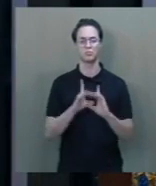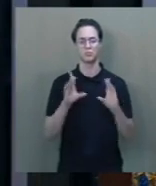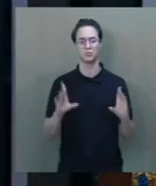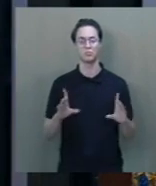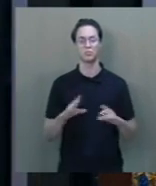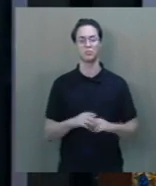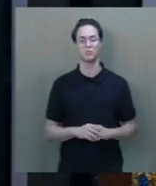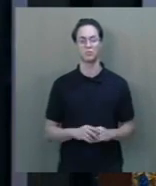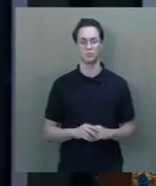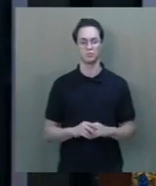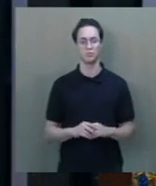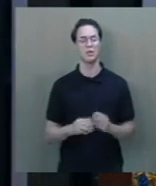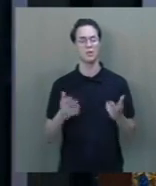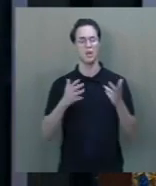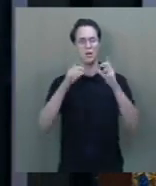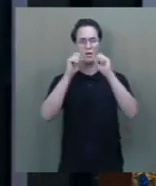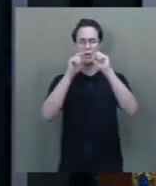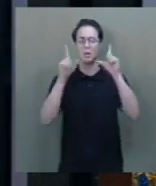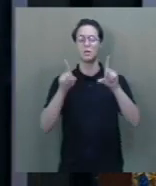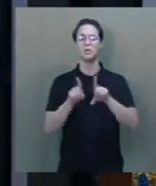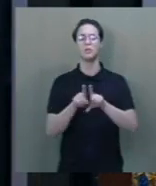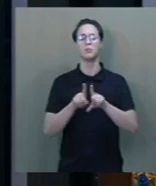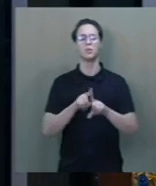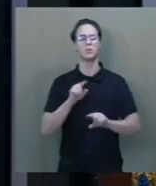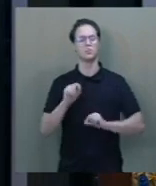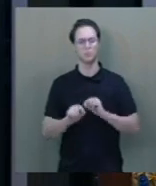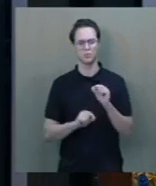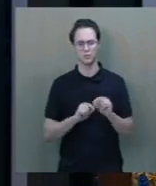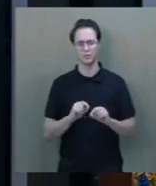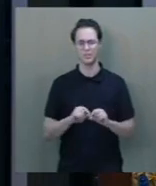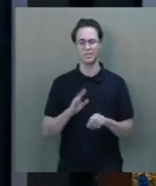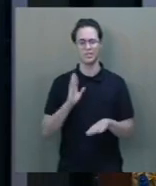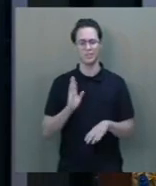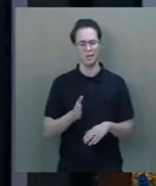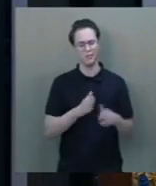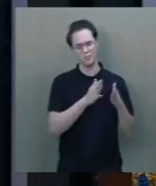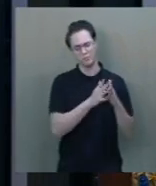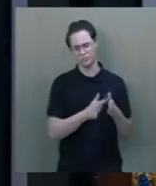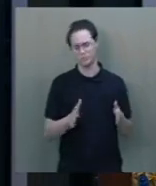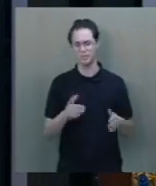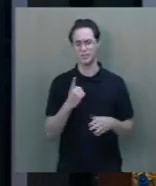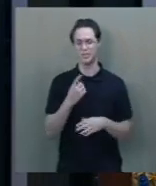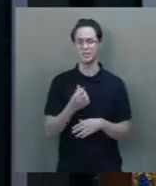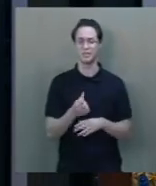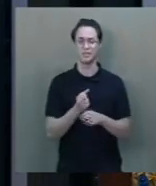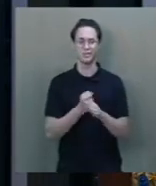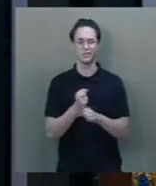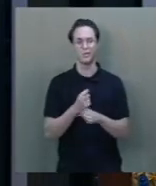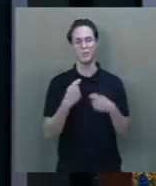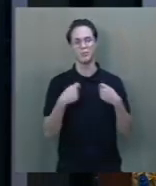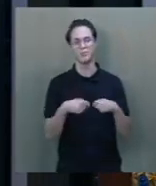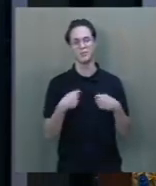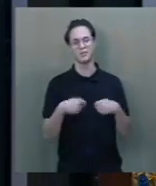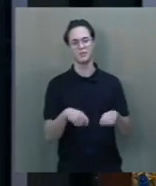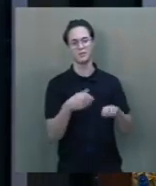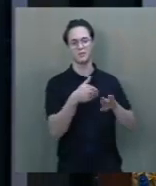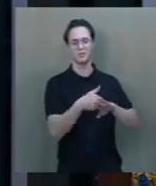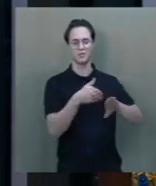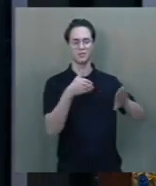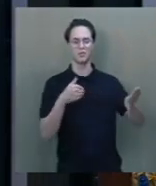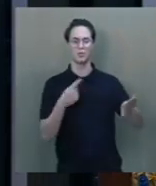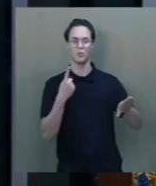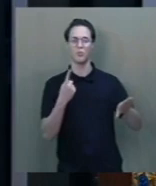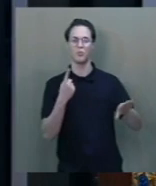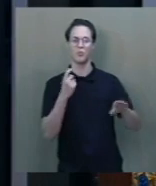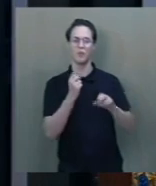democracia. Quero destacar também que nesses 16 anos me ausentei por um ano e meio. E aqui assumiu em meu